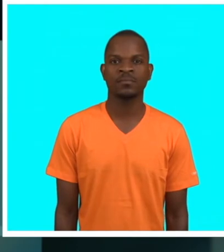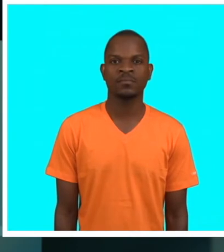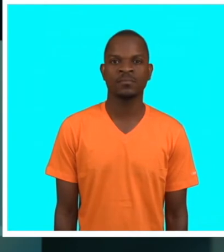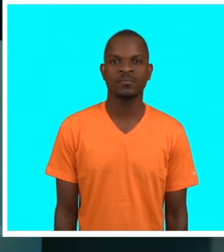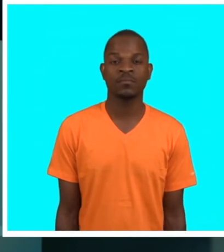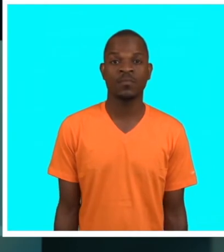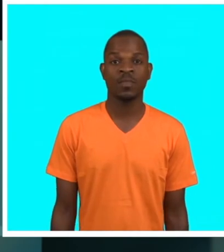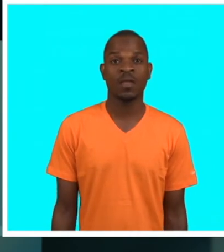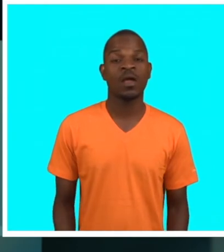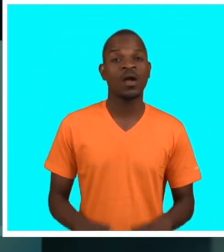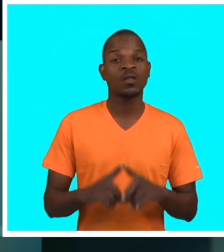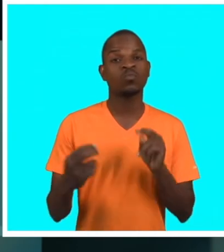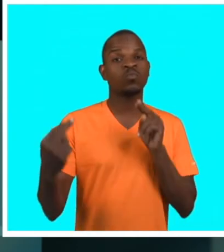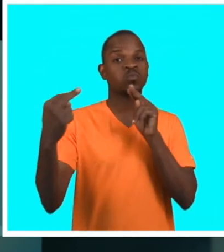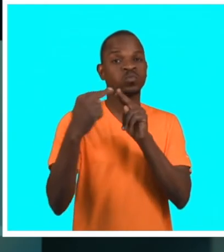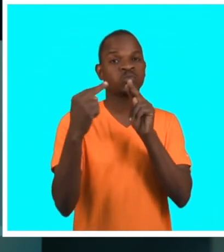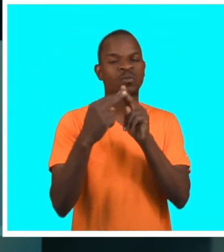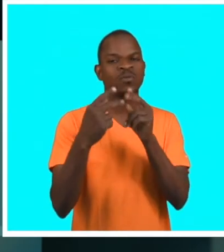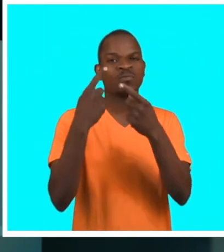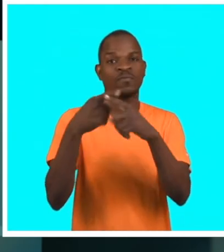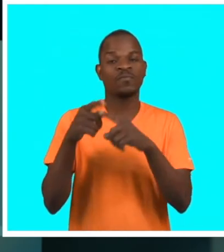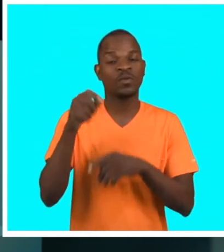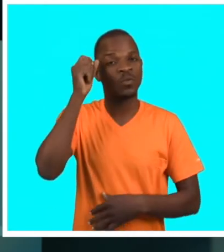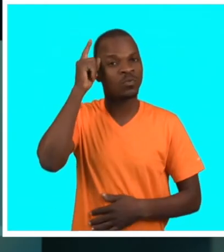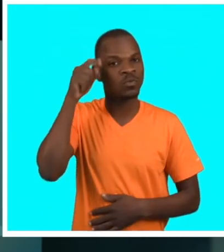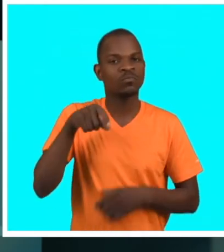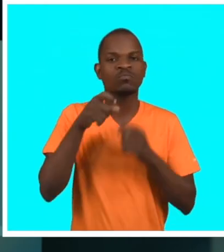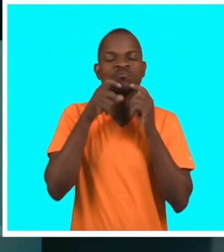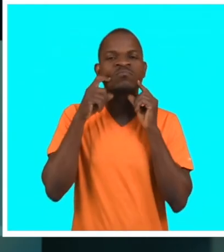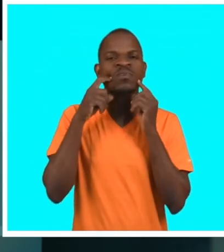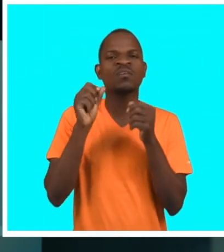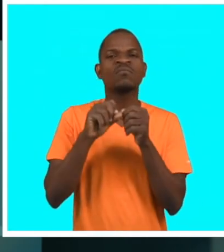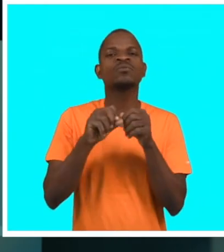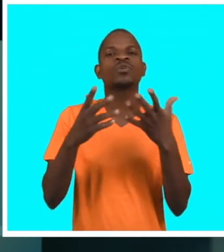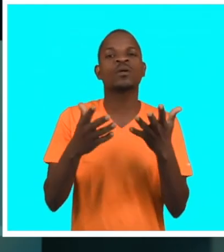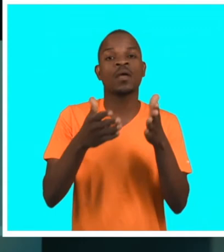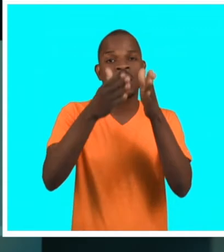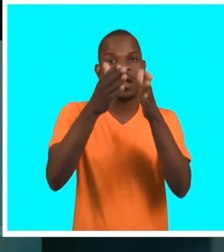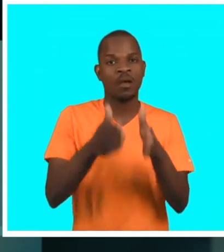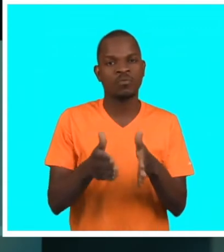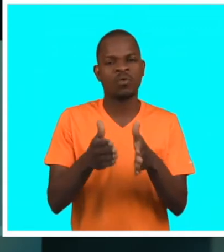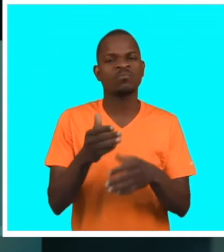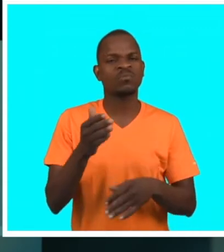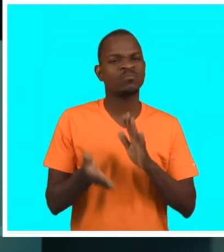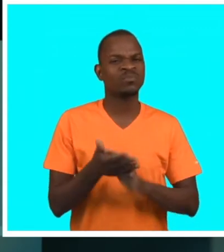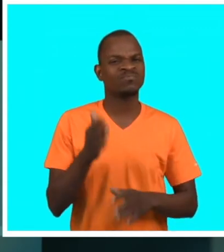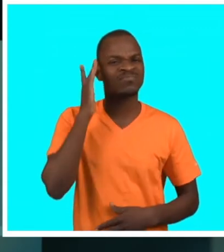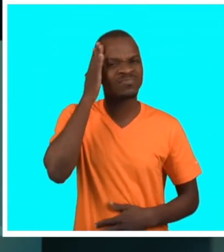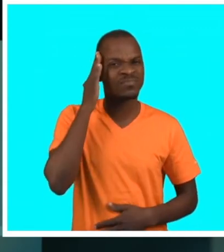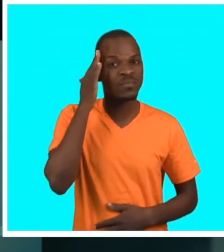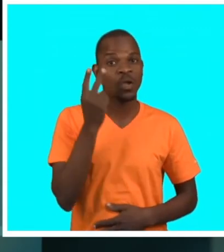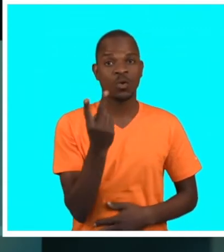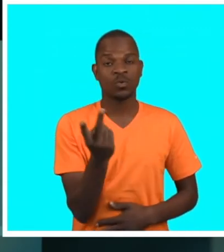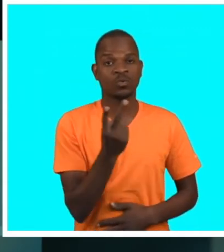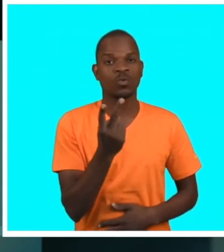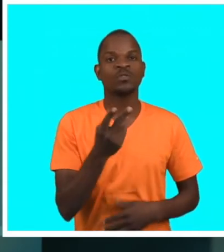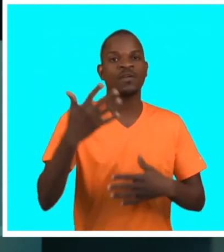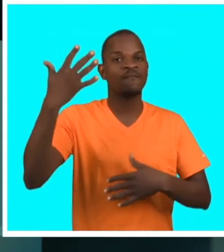contato com as culturas moçambicanas levou o realizador a idealizar as duas curtas-metragens.